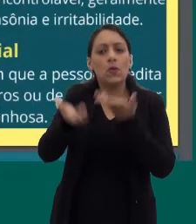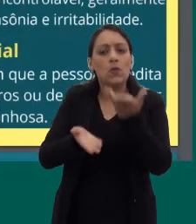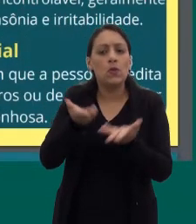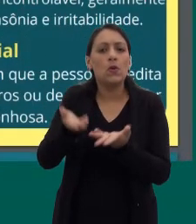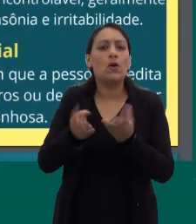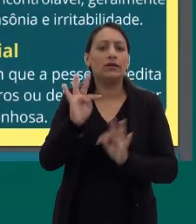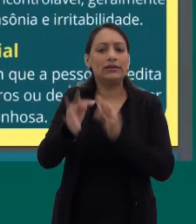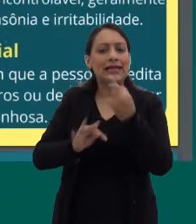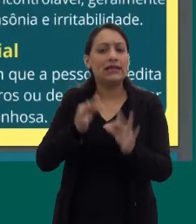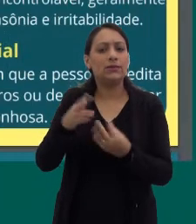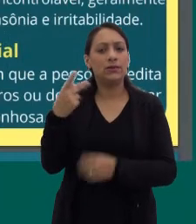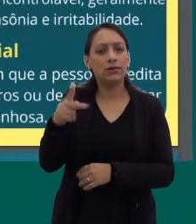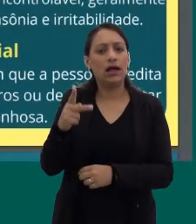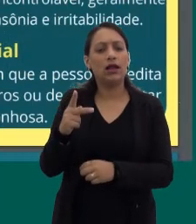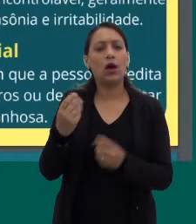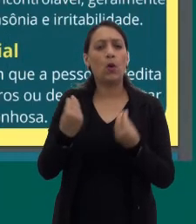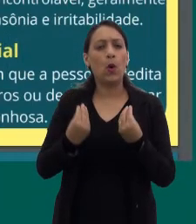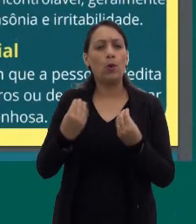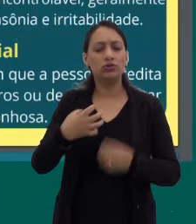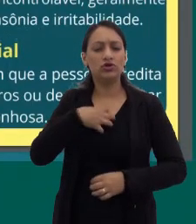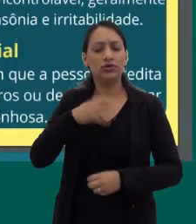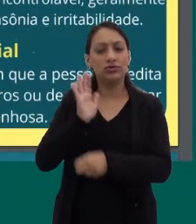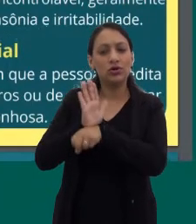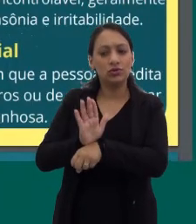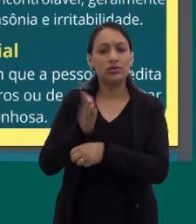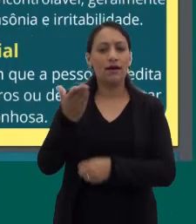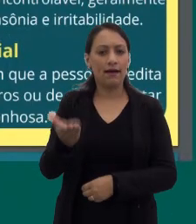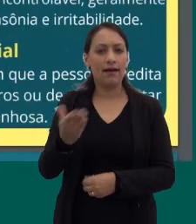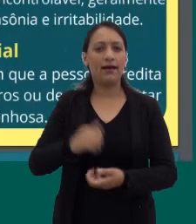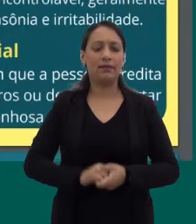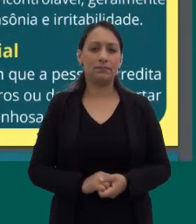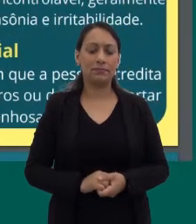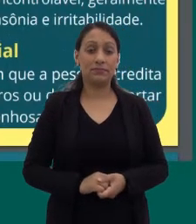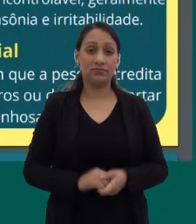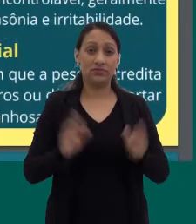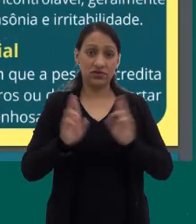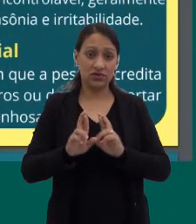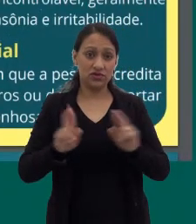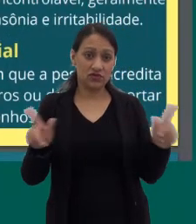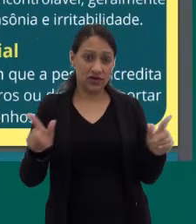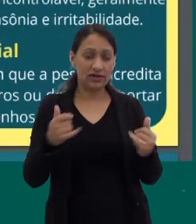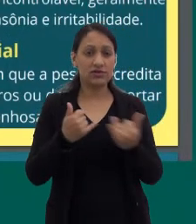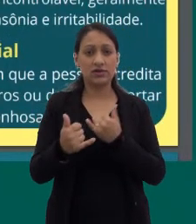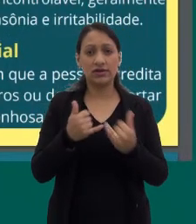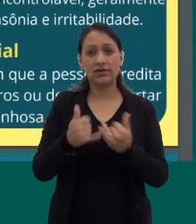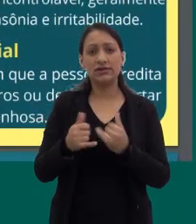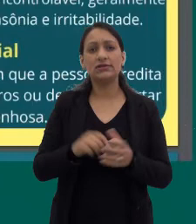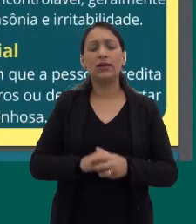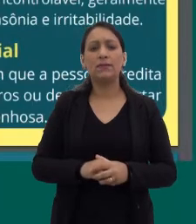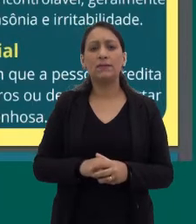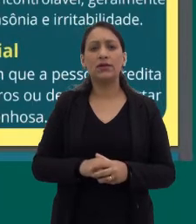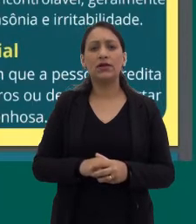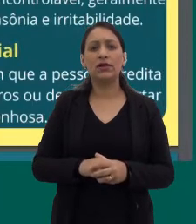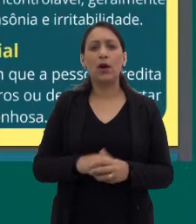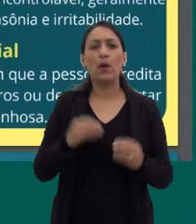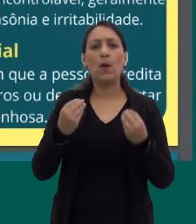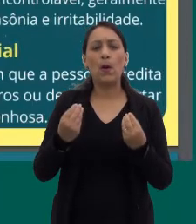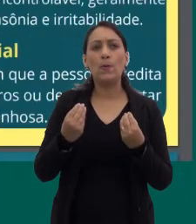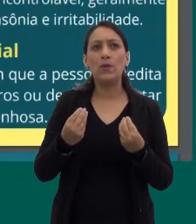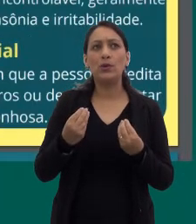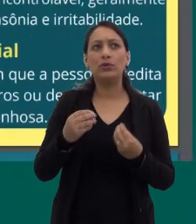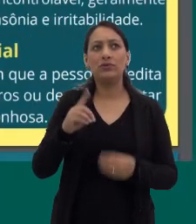poder ajudar essa pessoa. Por exemplo, um TEPT, ele é muito diferente de um TOC na clínica, né? Na maneira que a gente